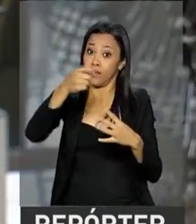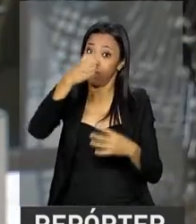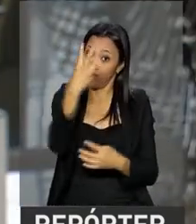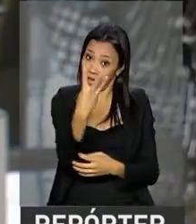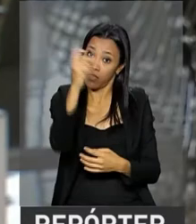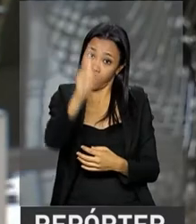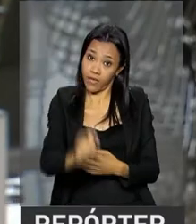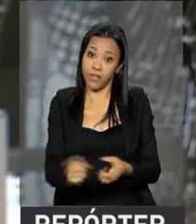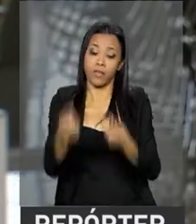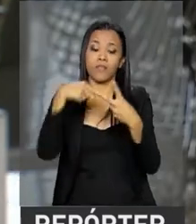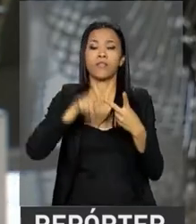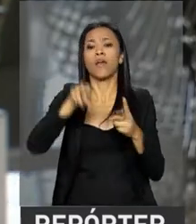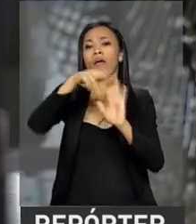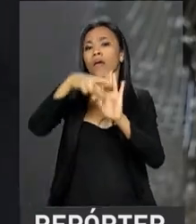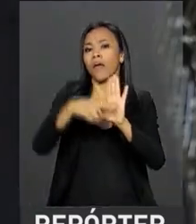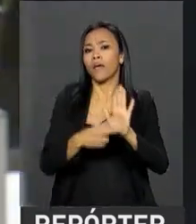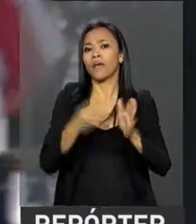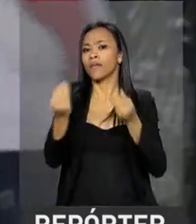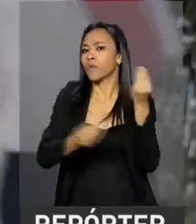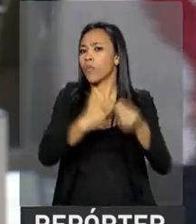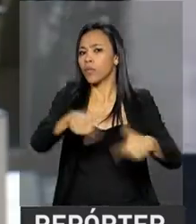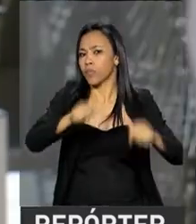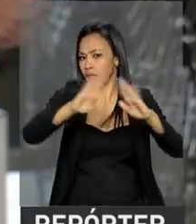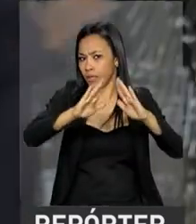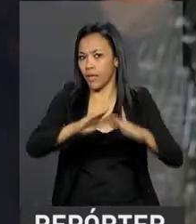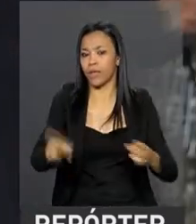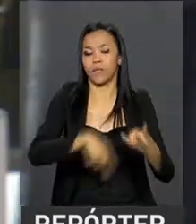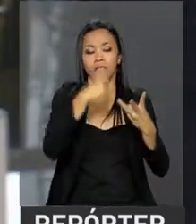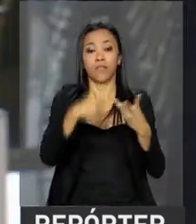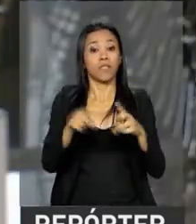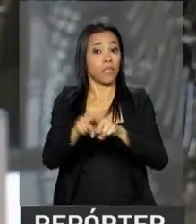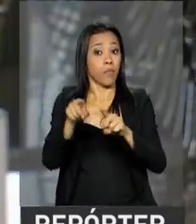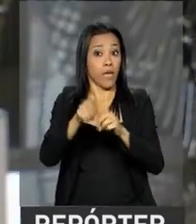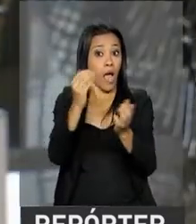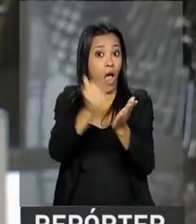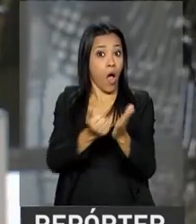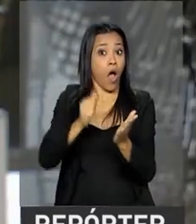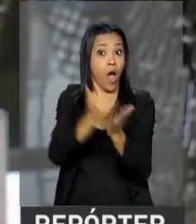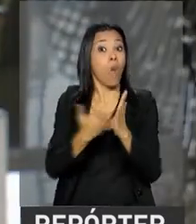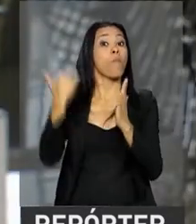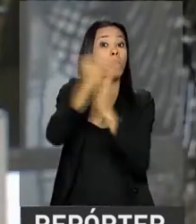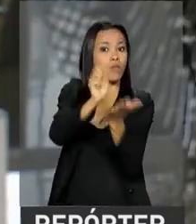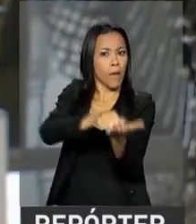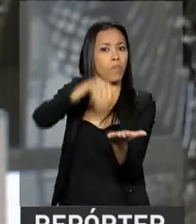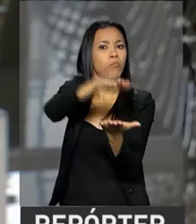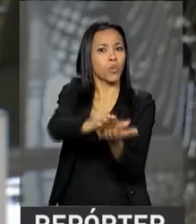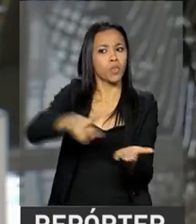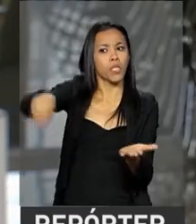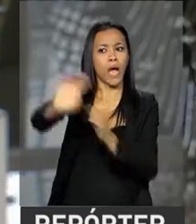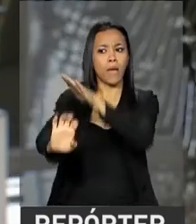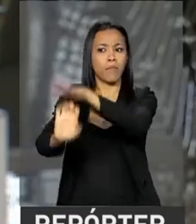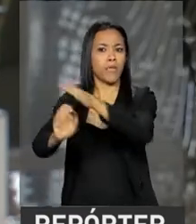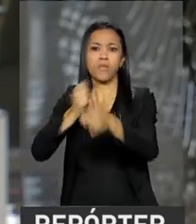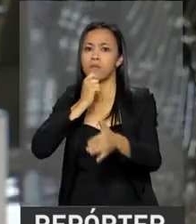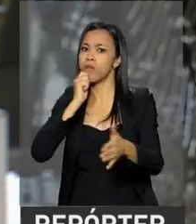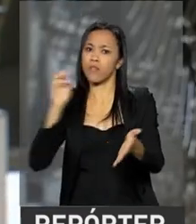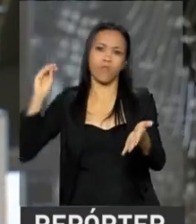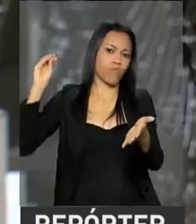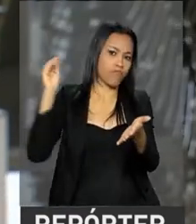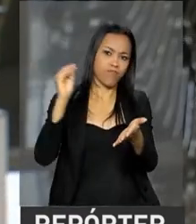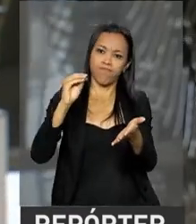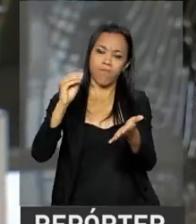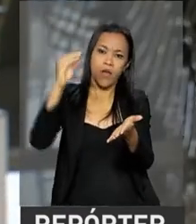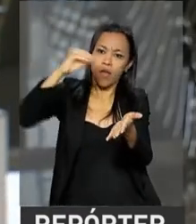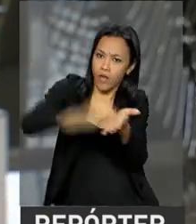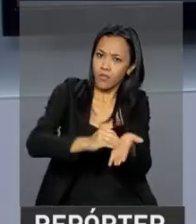ano, regras para a realização de trabalho em casa e também o aumento da multa paga pelo empregador que não registra o empregado. Renata,